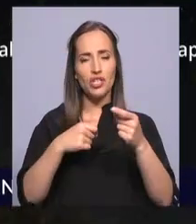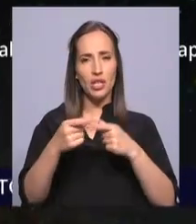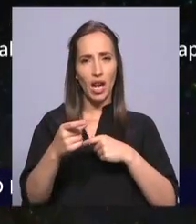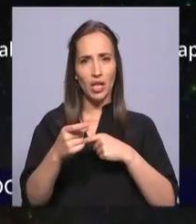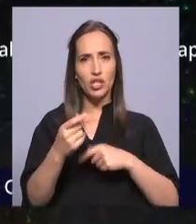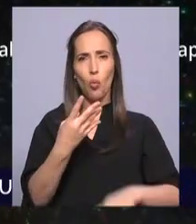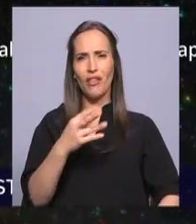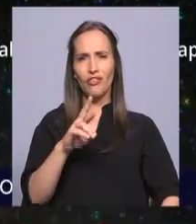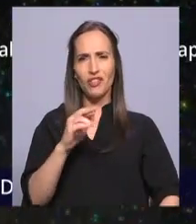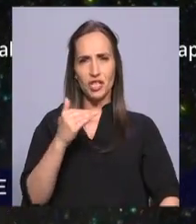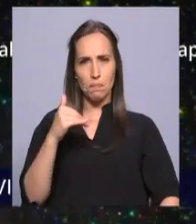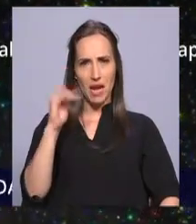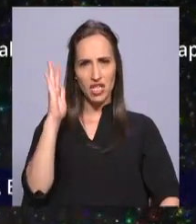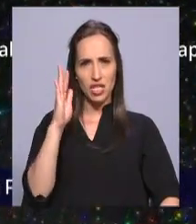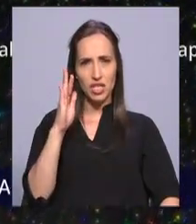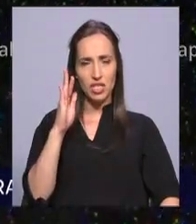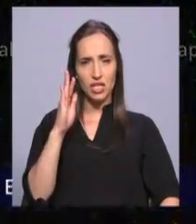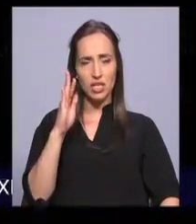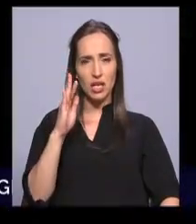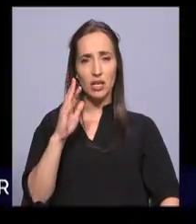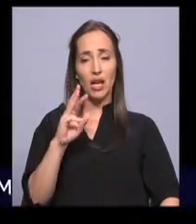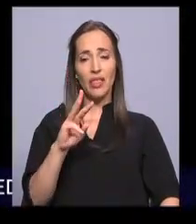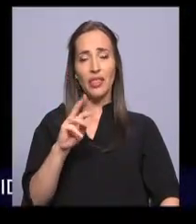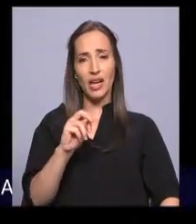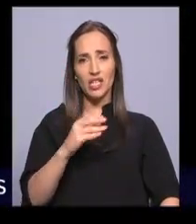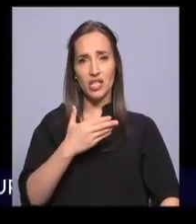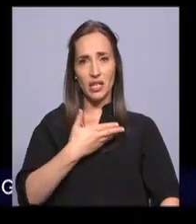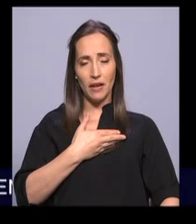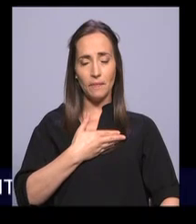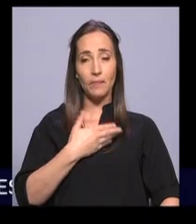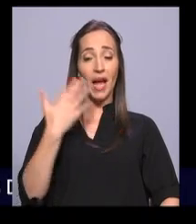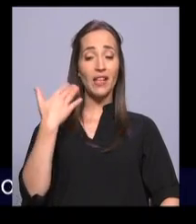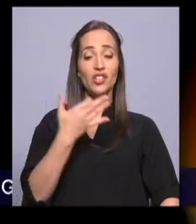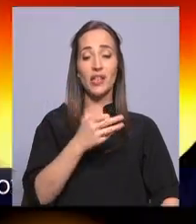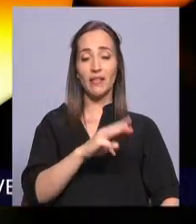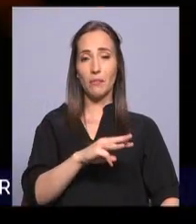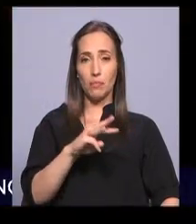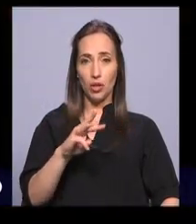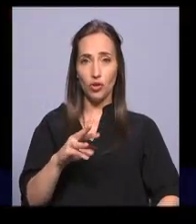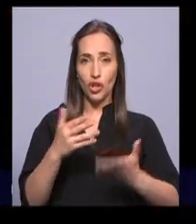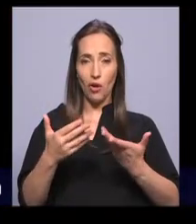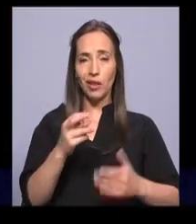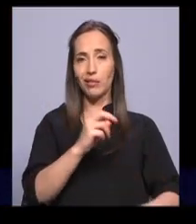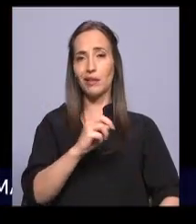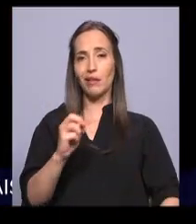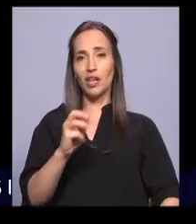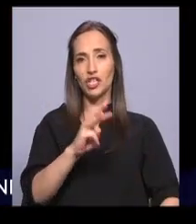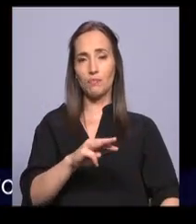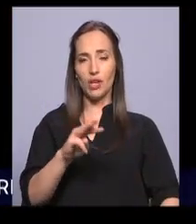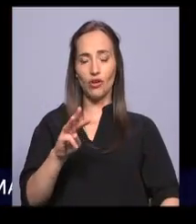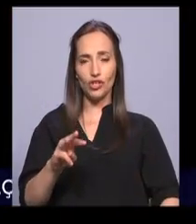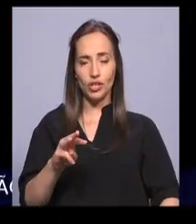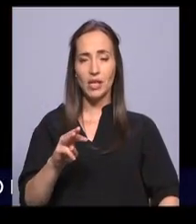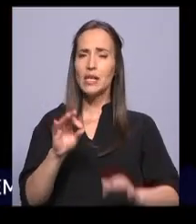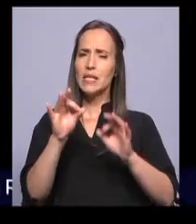trajetórias completas em 3 dimensões. Passa de 7 milhões para 33 milhões. E certamente